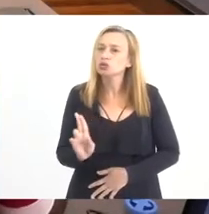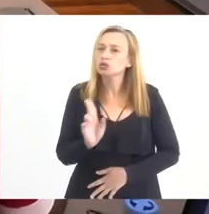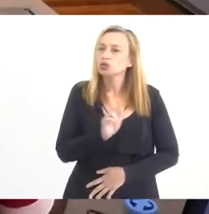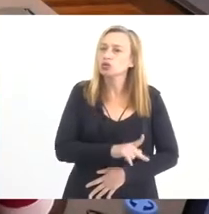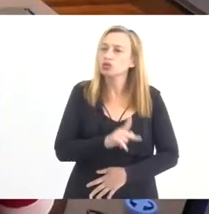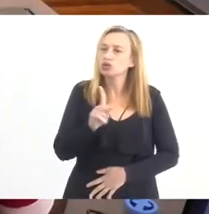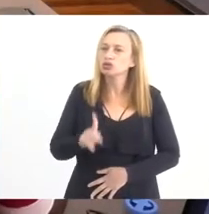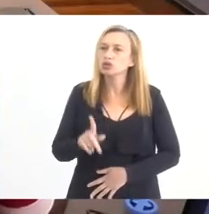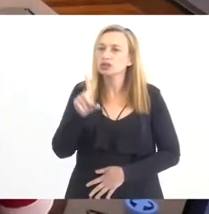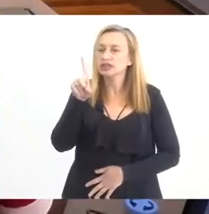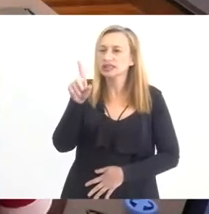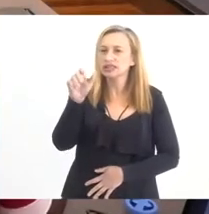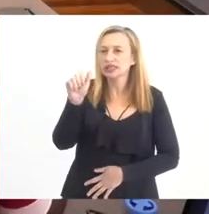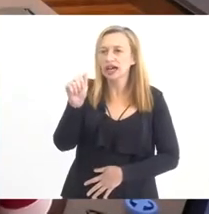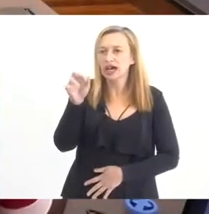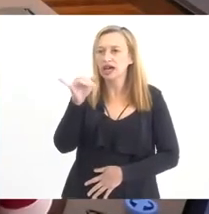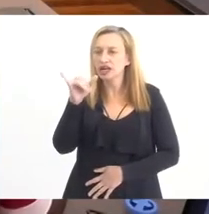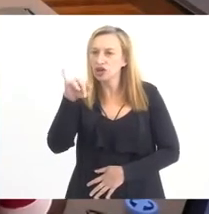professor Dário,